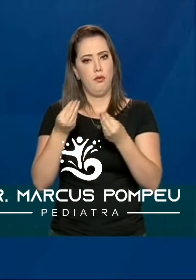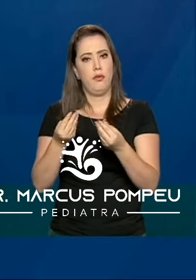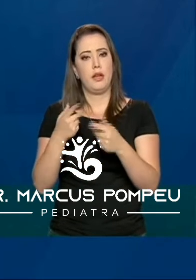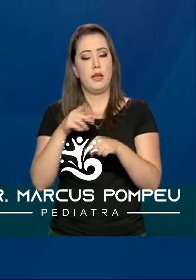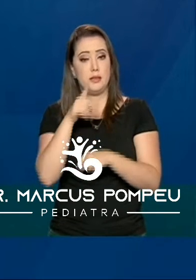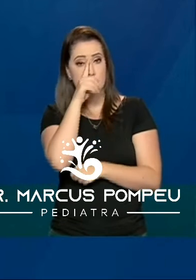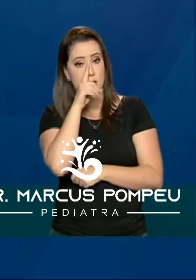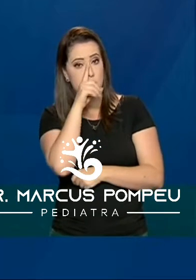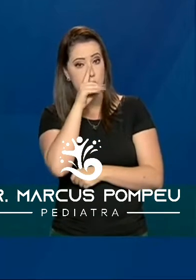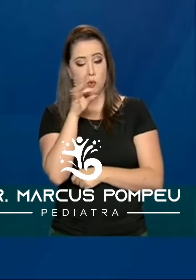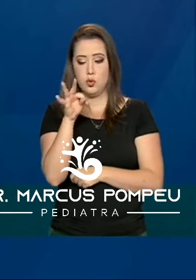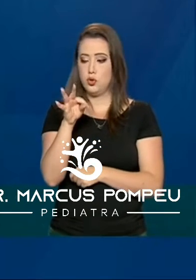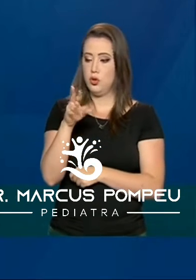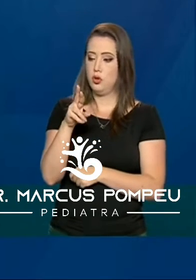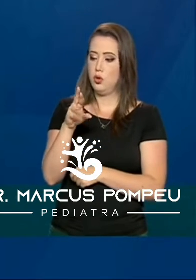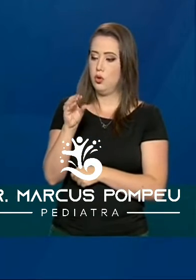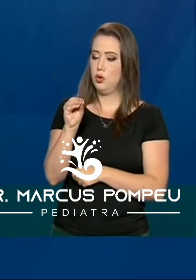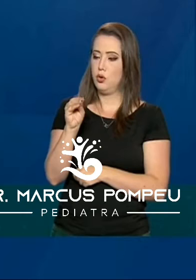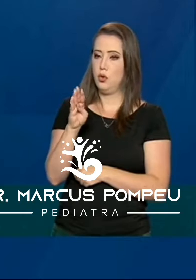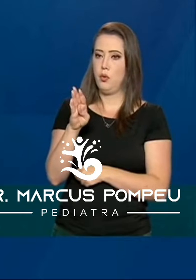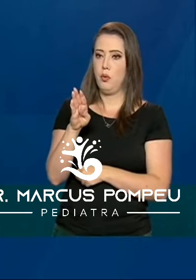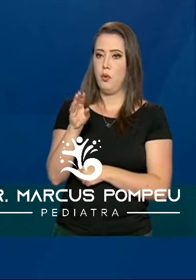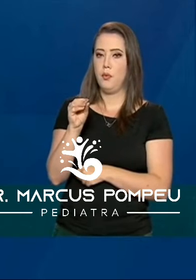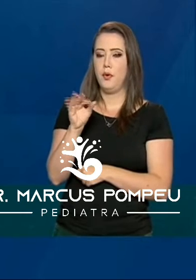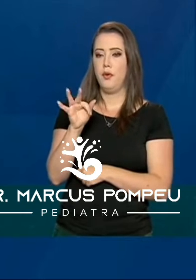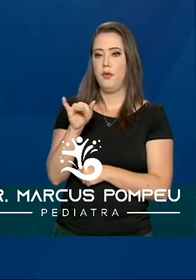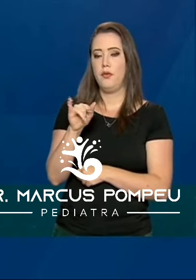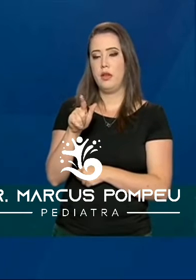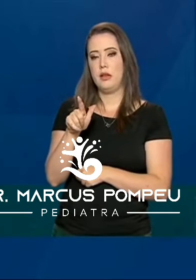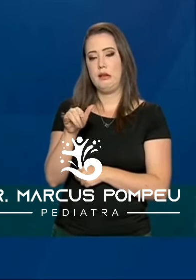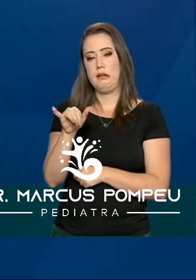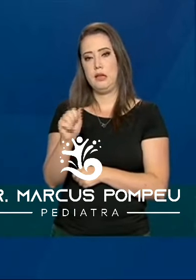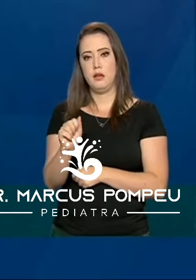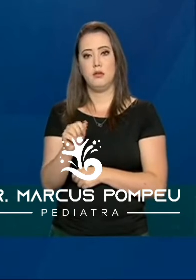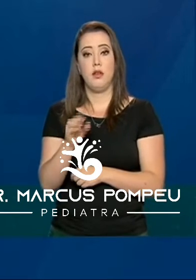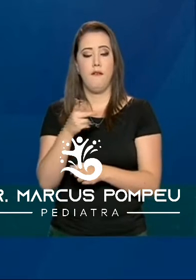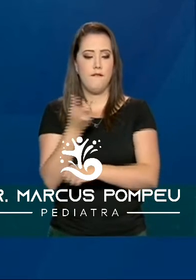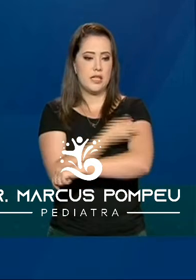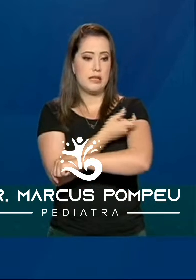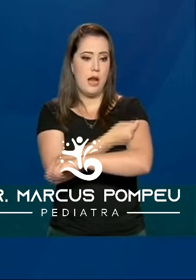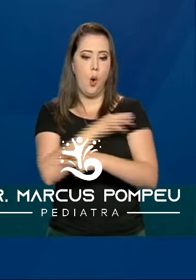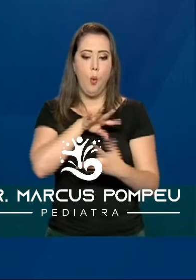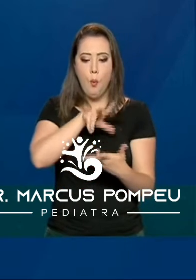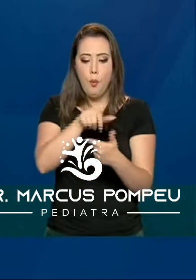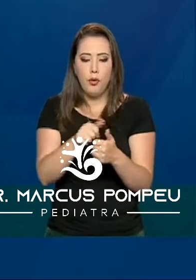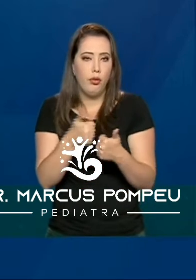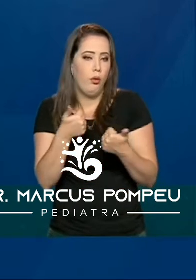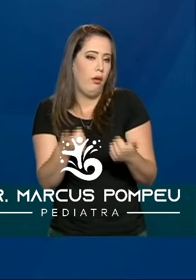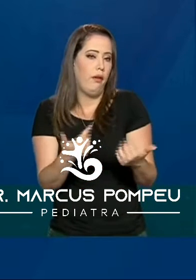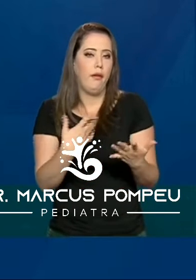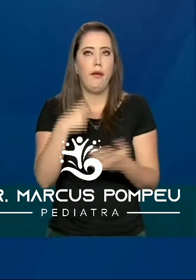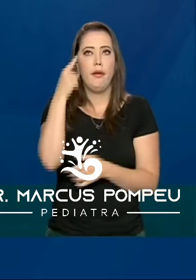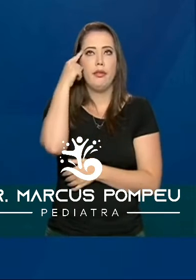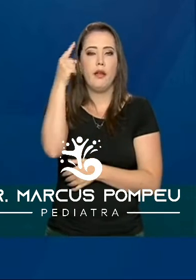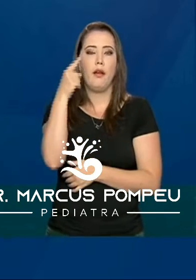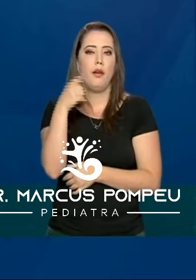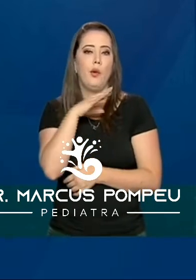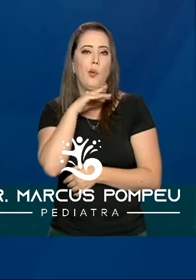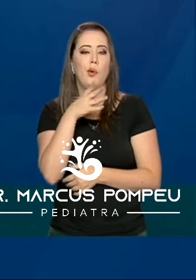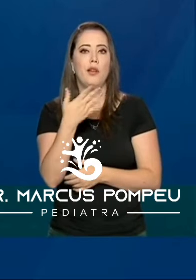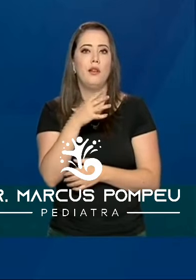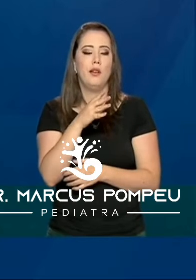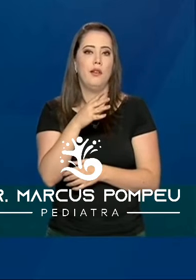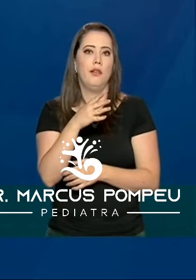Quem está fazendo isso agora no mundo? Vacinar o mundo? Ok. Por que todo mundo fica com essa ideia maluca de Covid zero? Covid zero